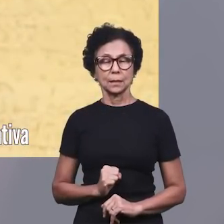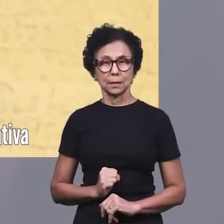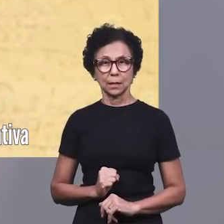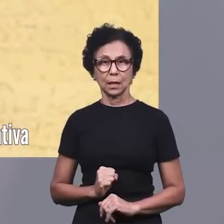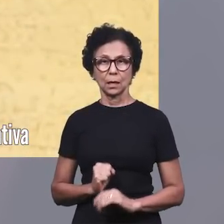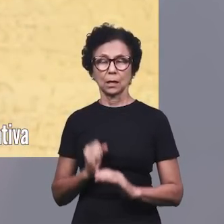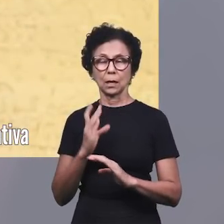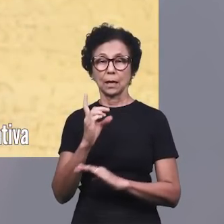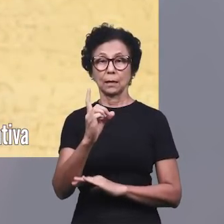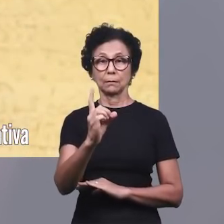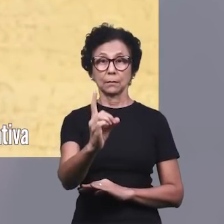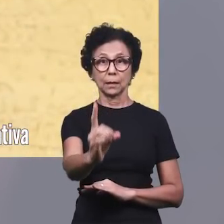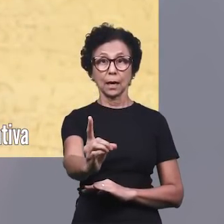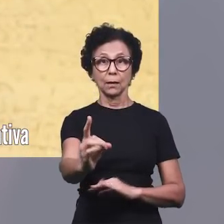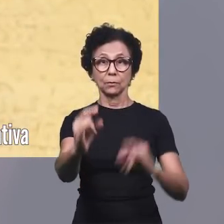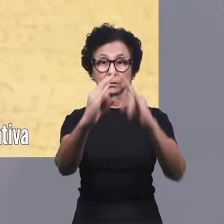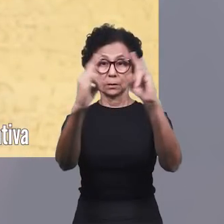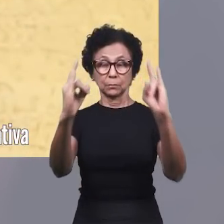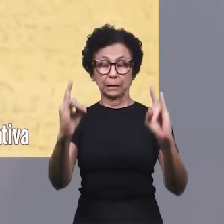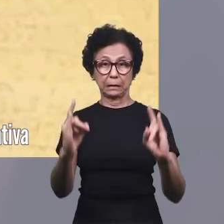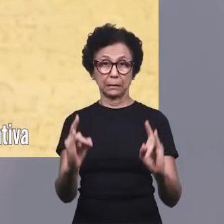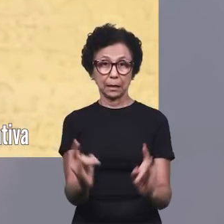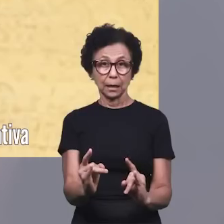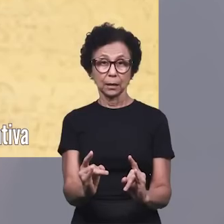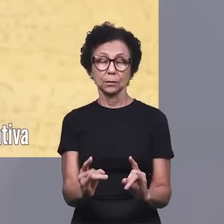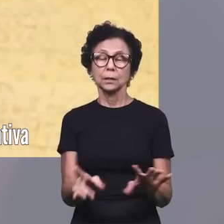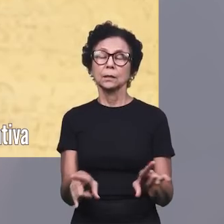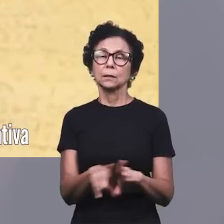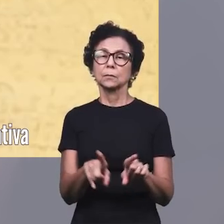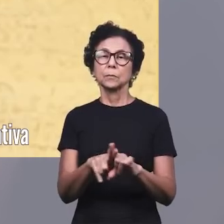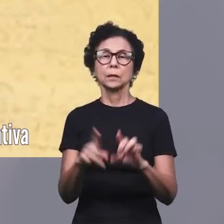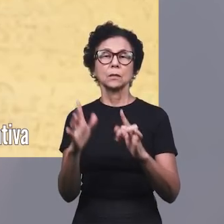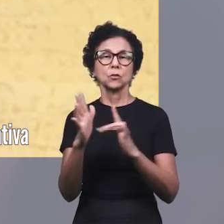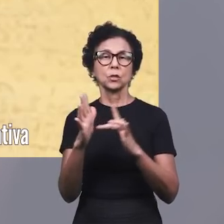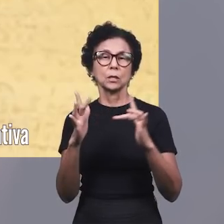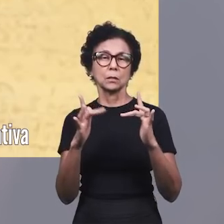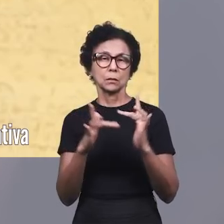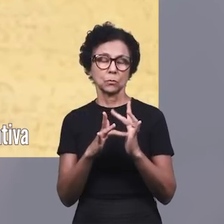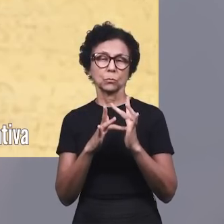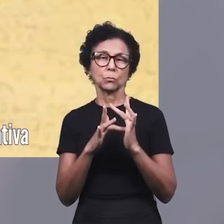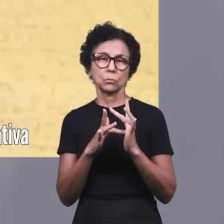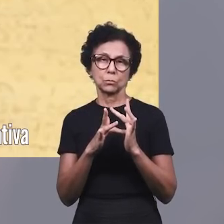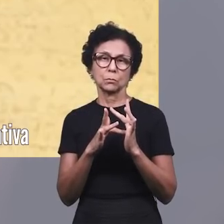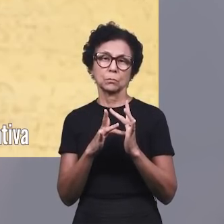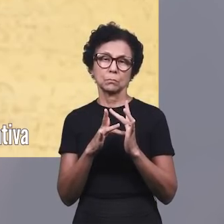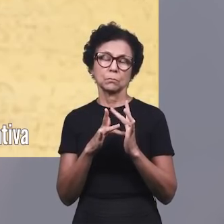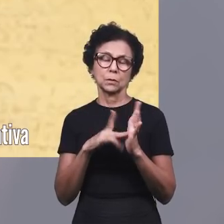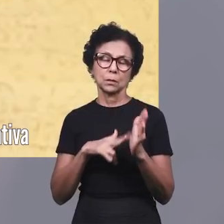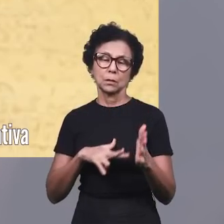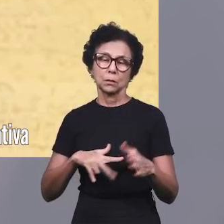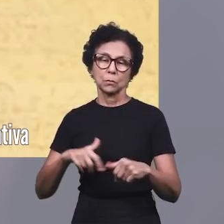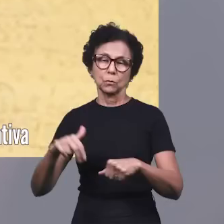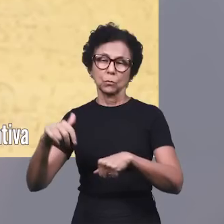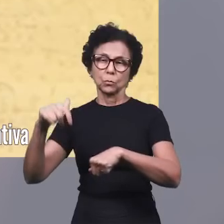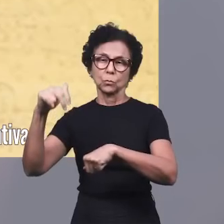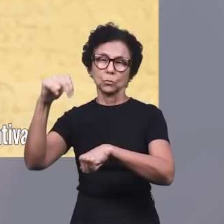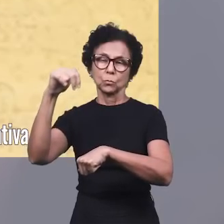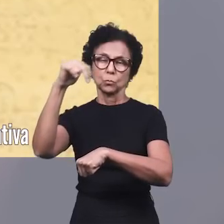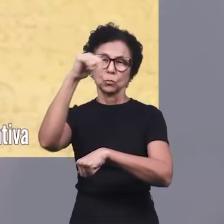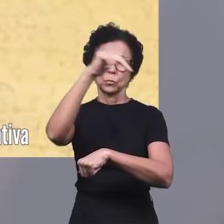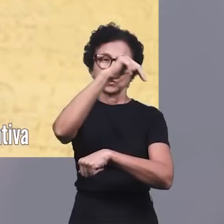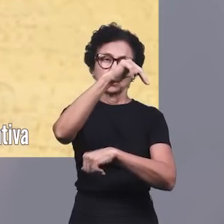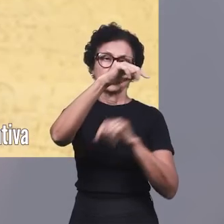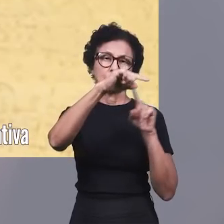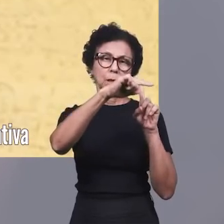a tenda da congregação, essa mesma caminhada o Senhor Jesus fez, desde o Gólgota até